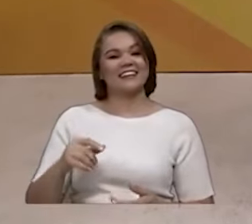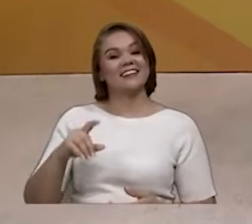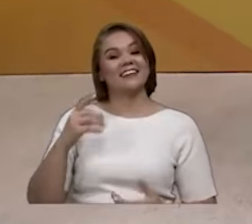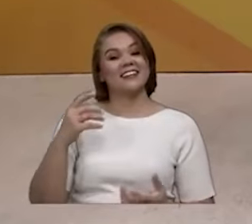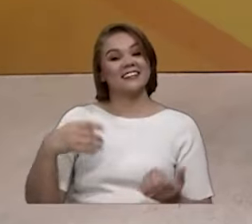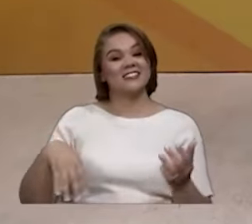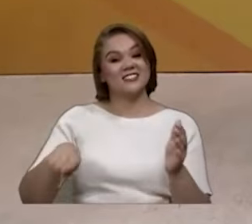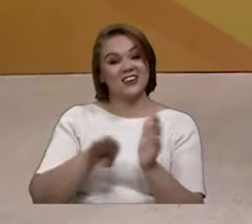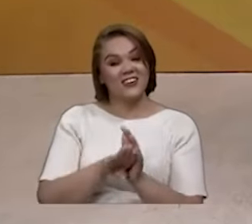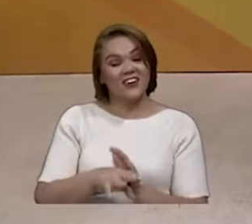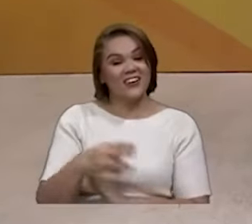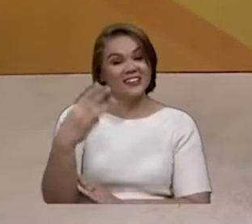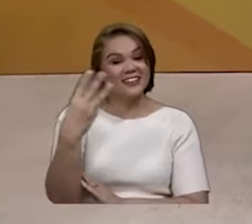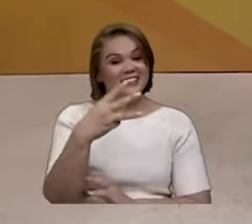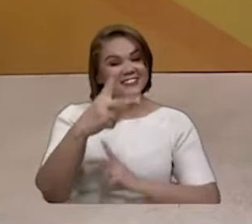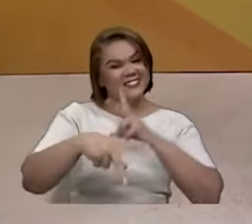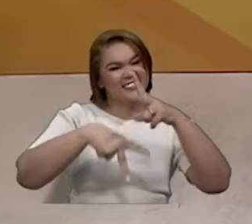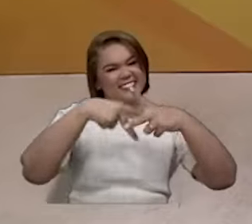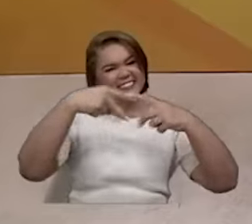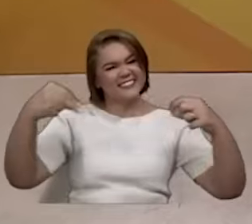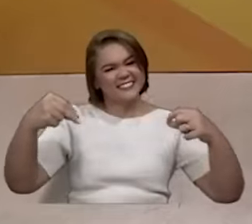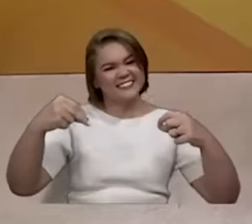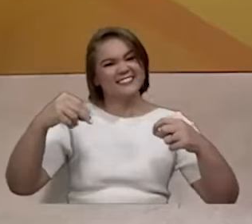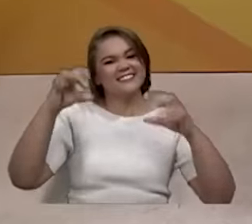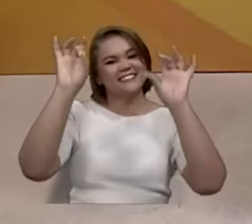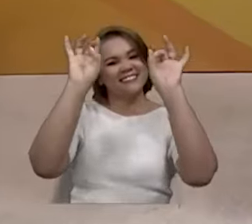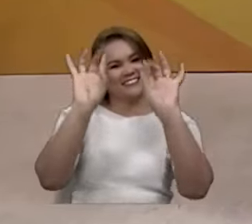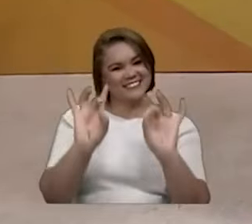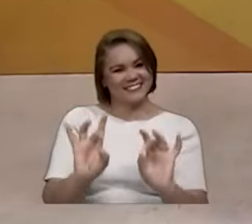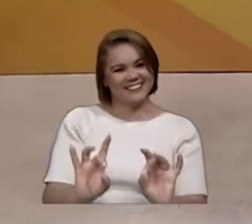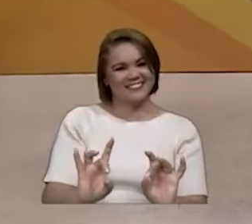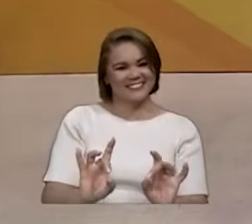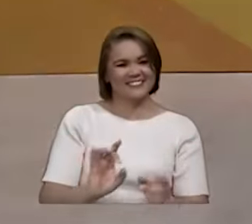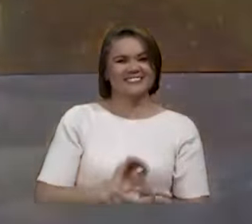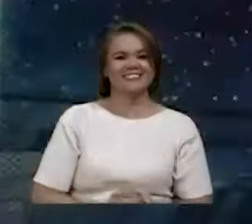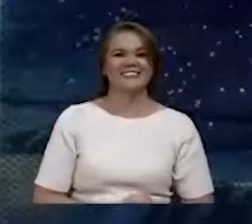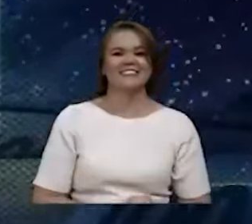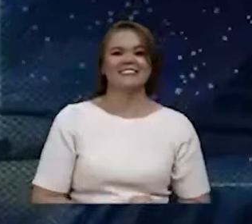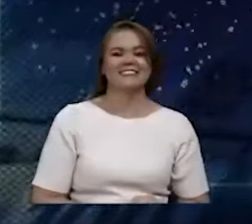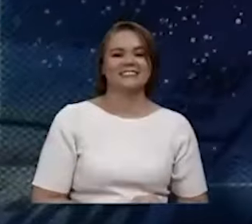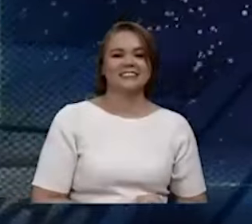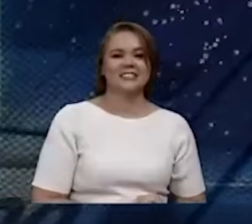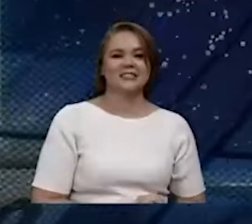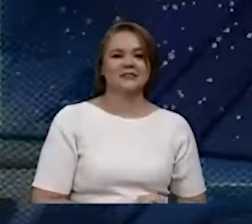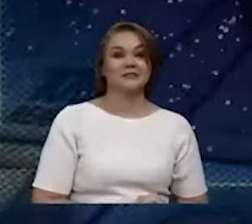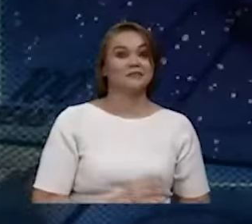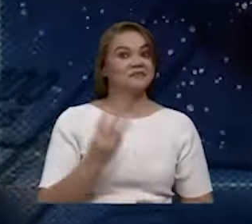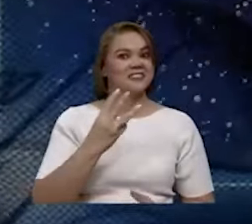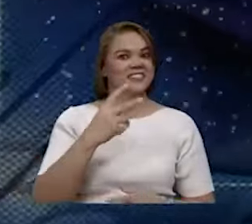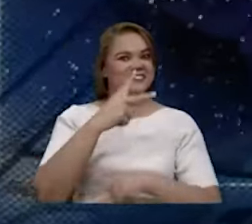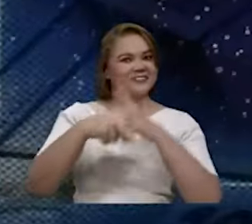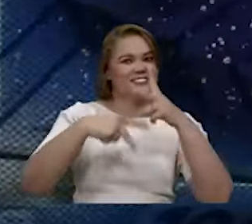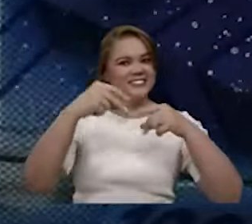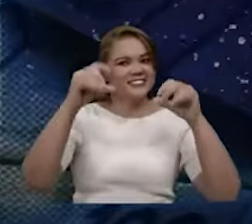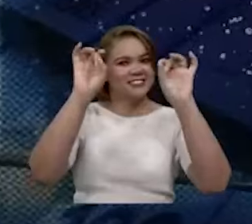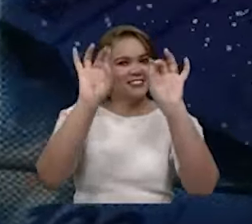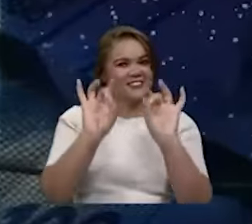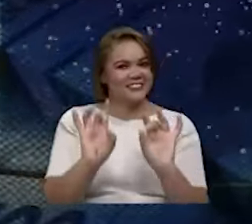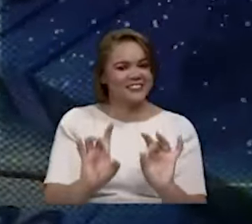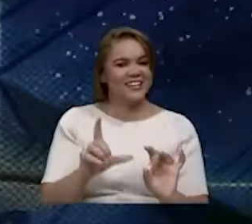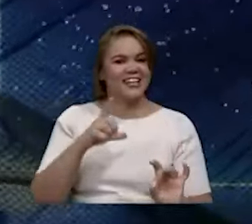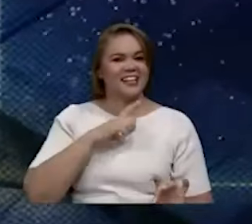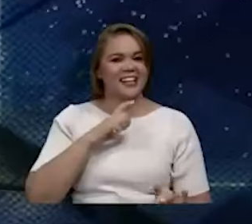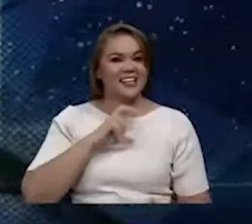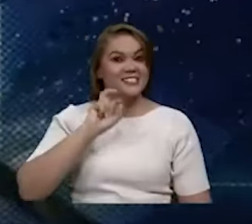nosso terceiro prêmio especial. No terceiro prêmio especial